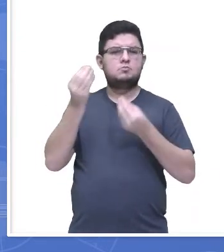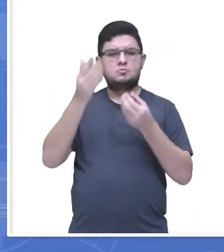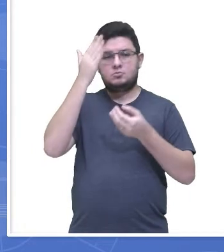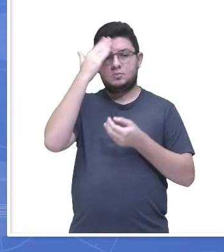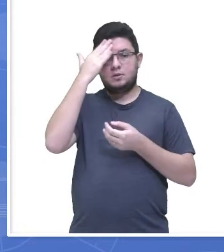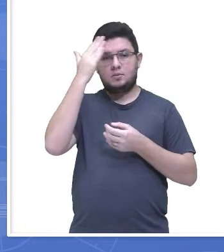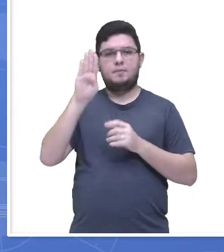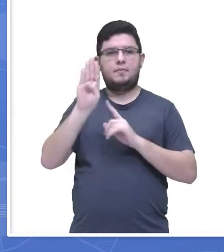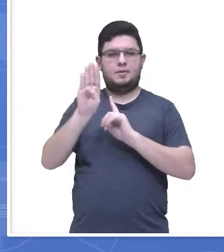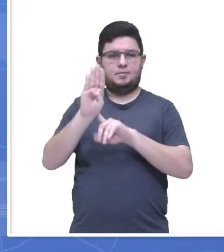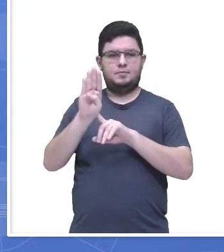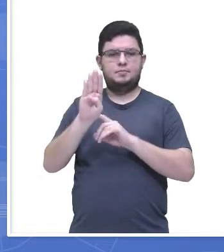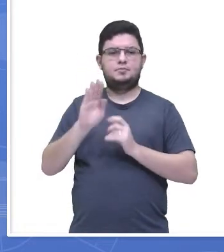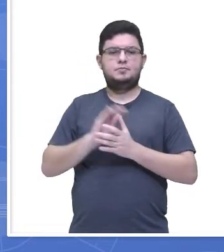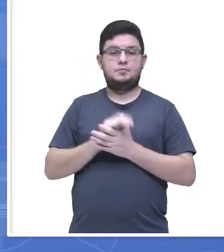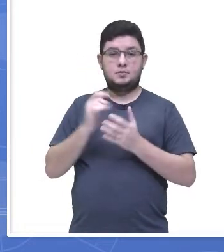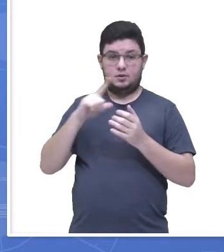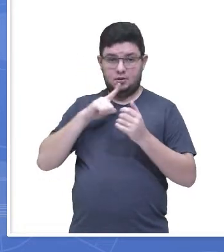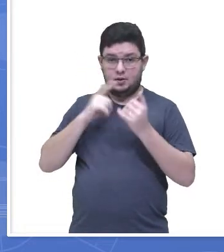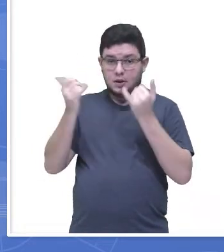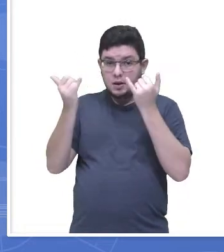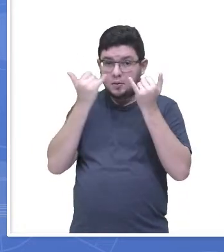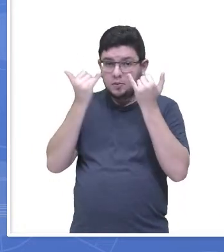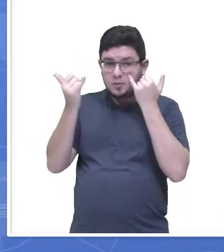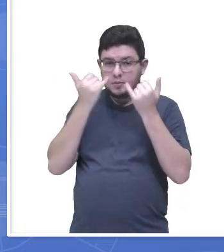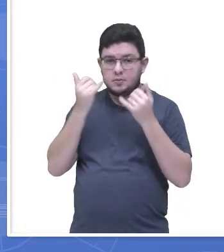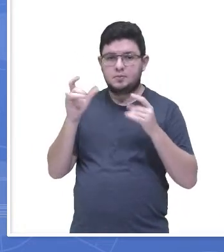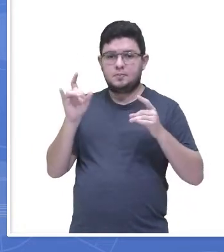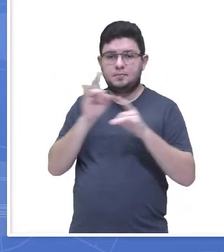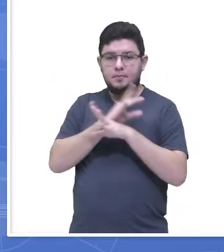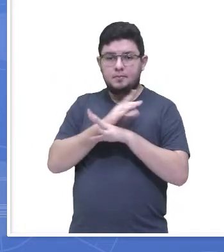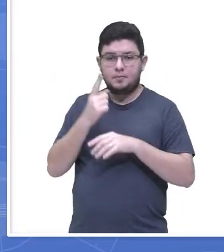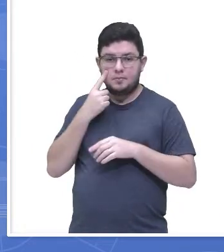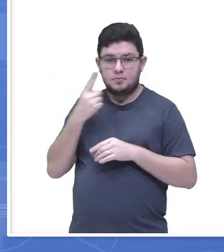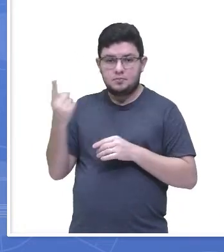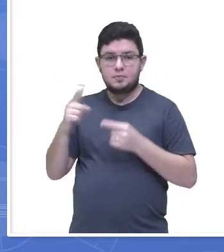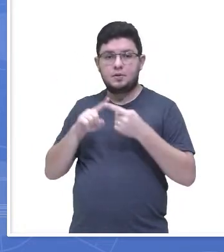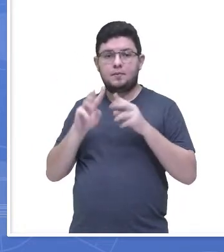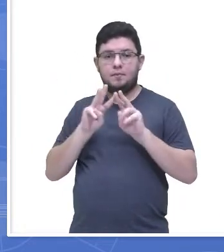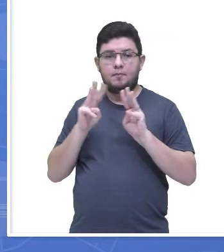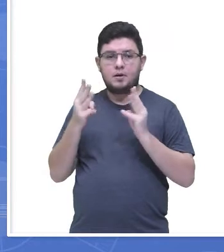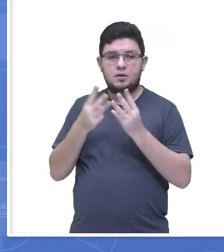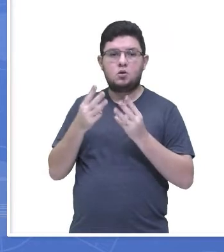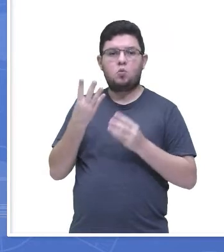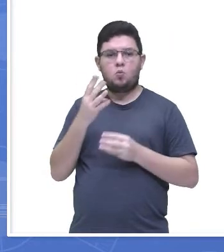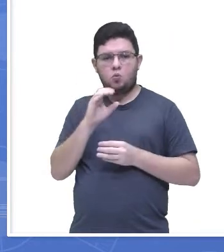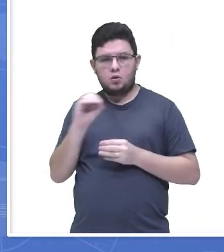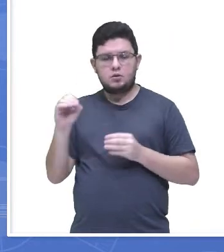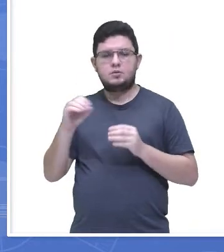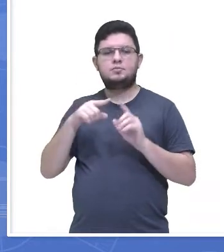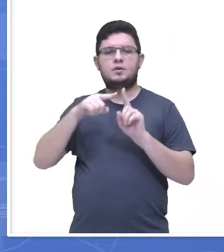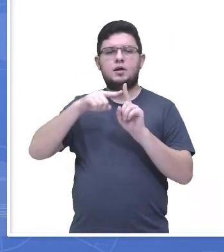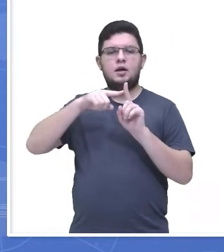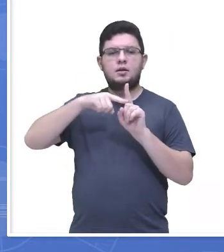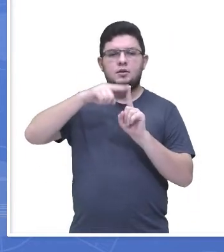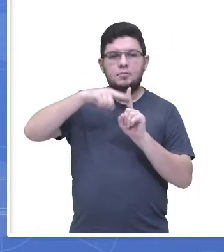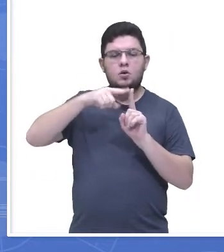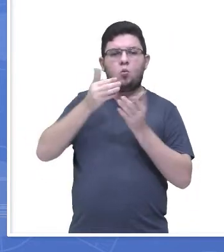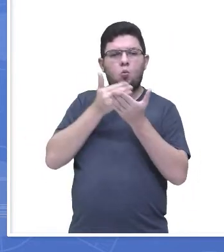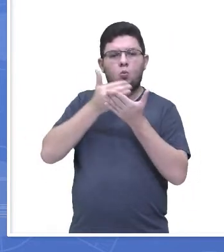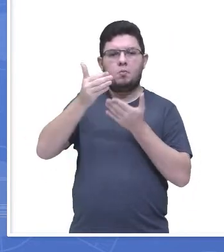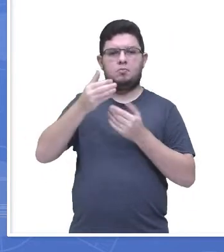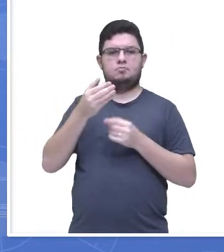de acontecer. Então, o álcool vai inibir a ação do hormônio ADH, que é antidiurético, né? E aí a pessoa vai eliminar